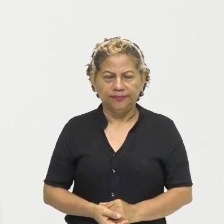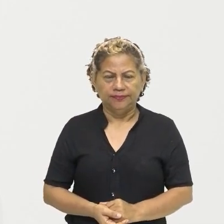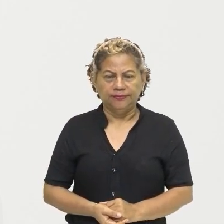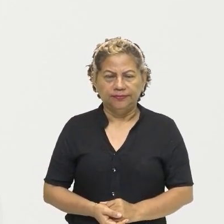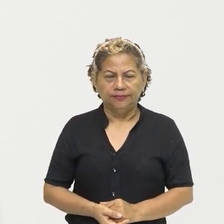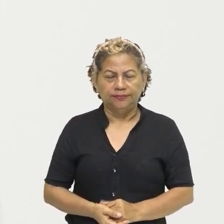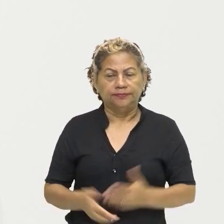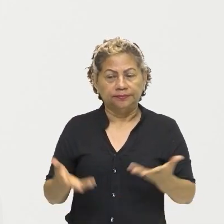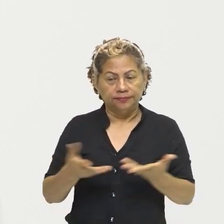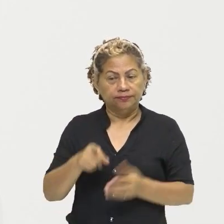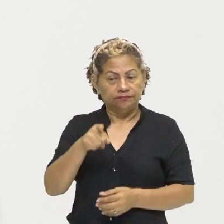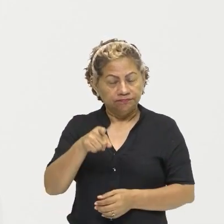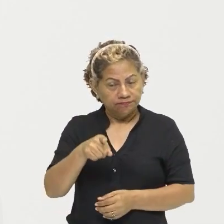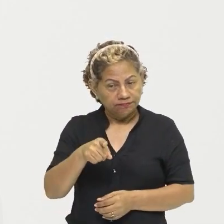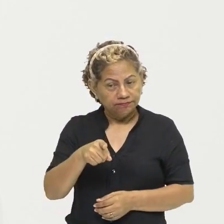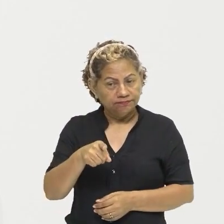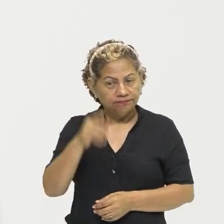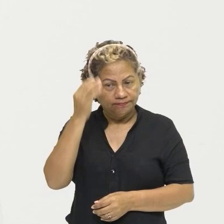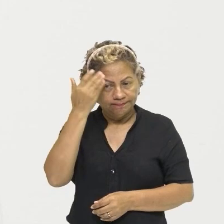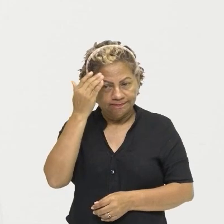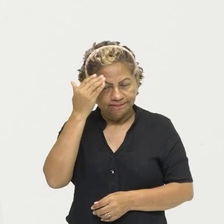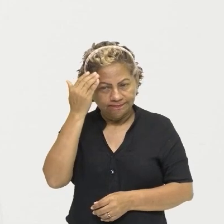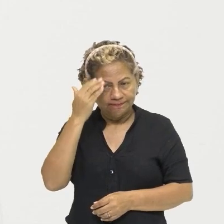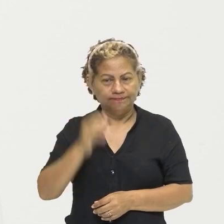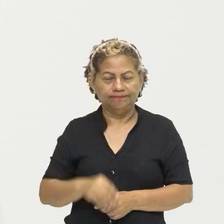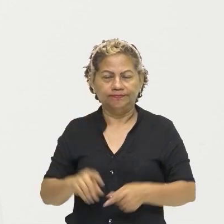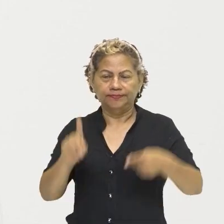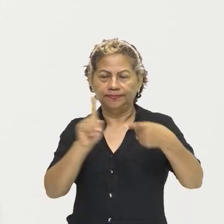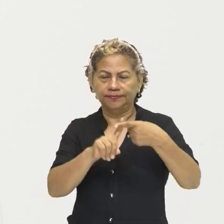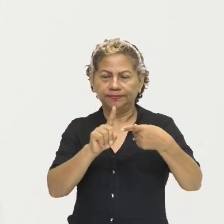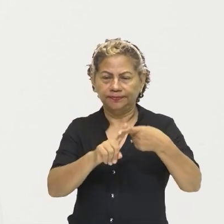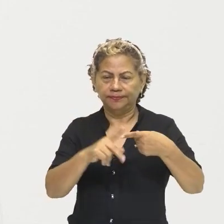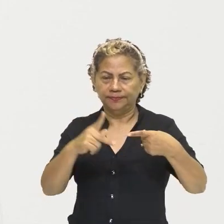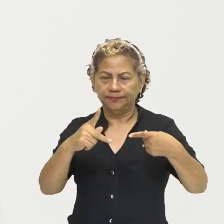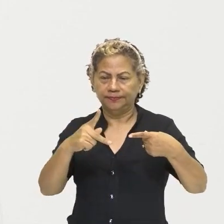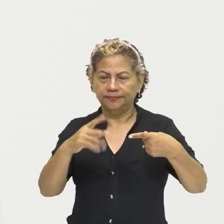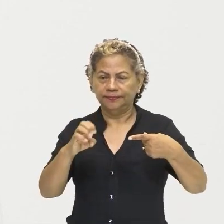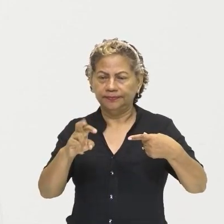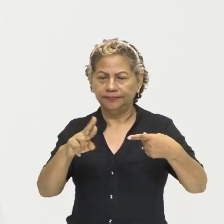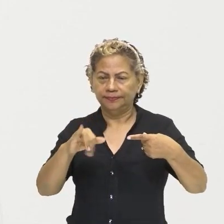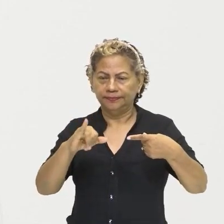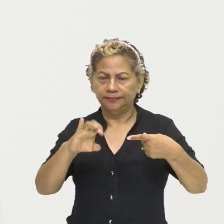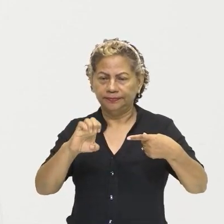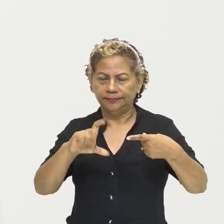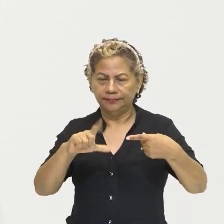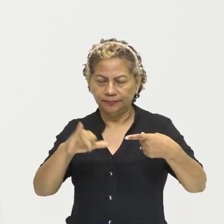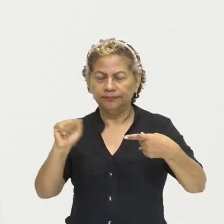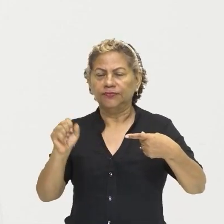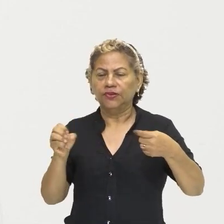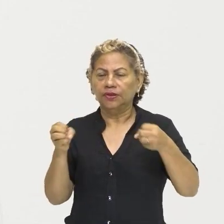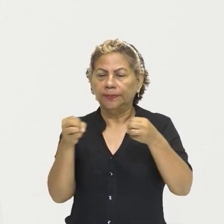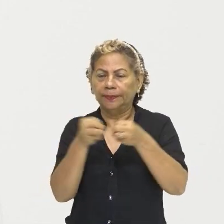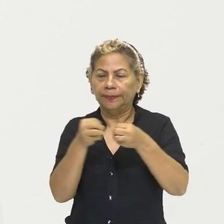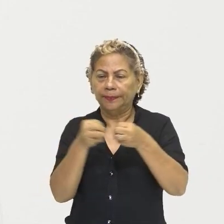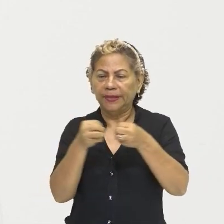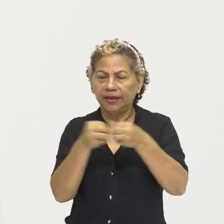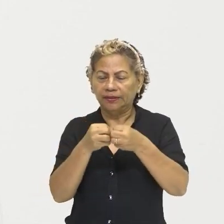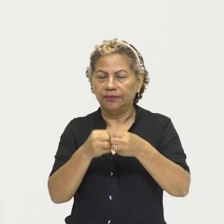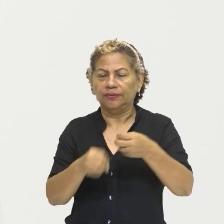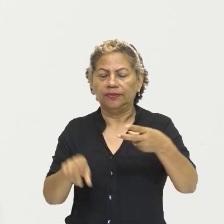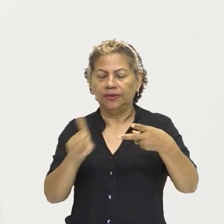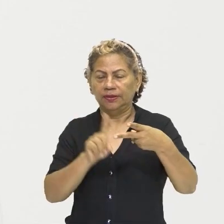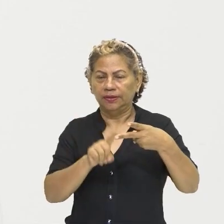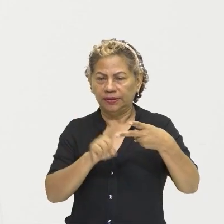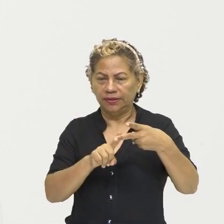Aí você já sabe, né? Periélio é quando está mais perto do Sol. Afélio é quando está mais